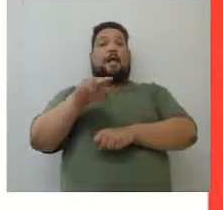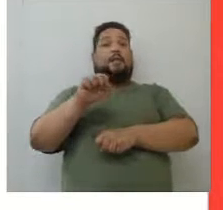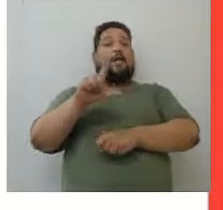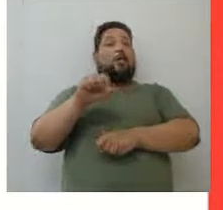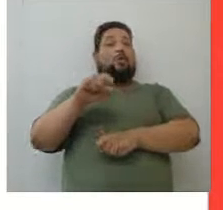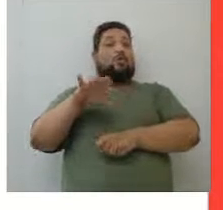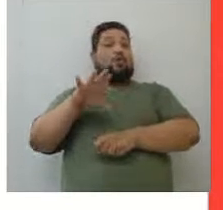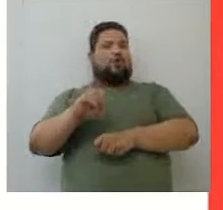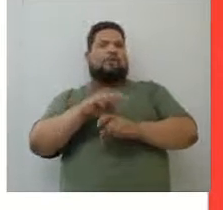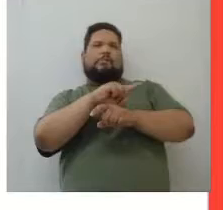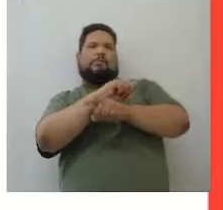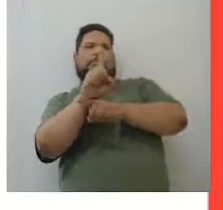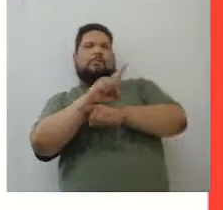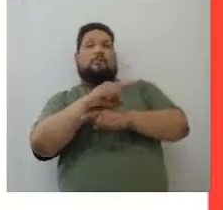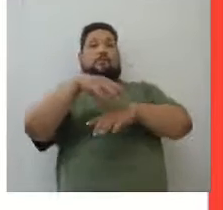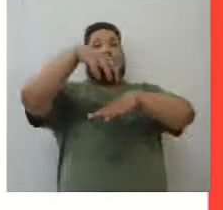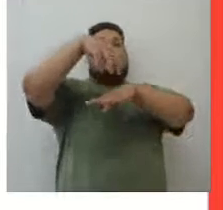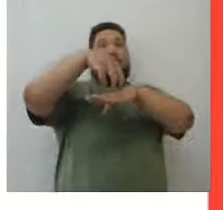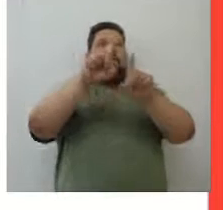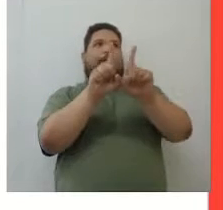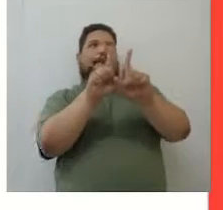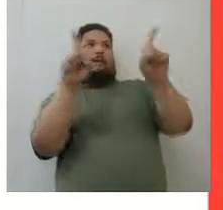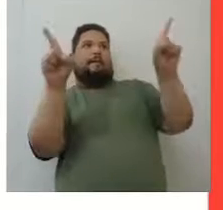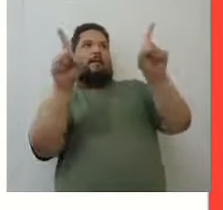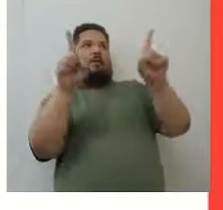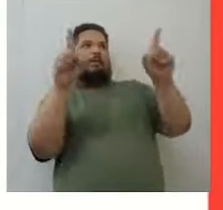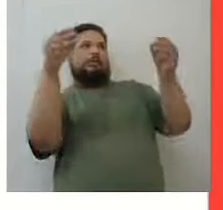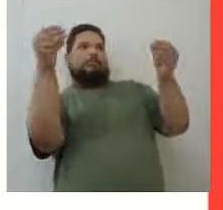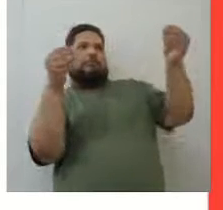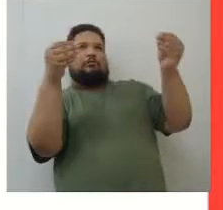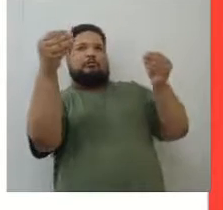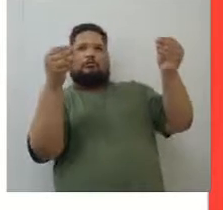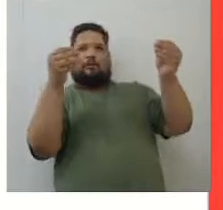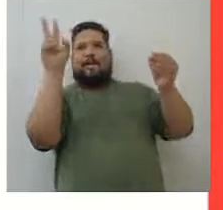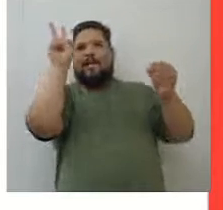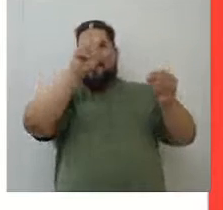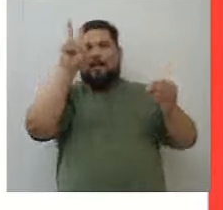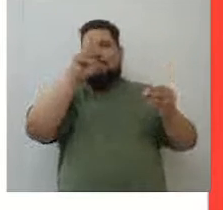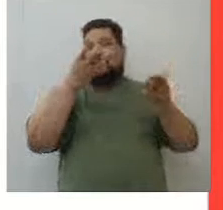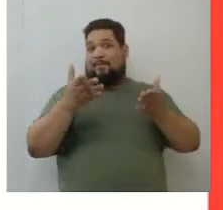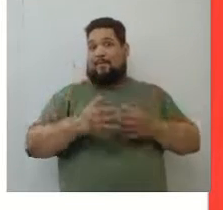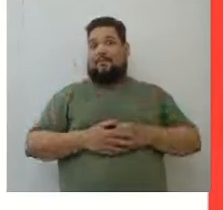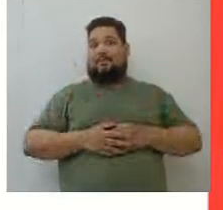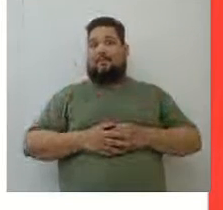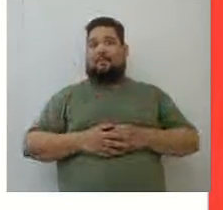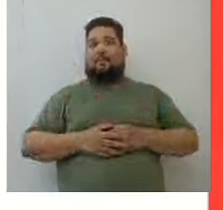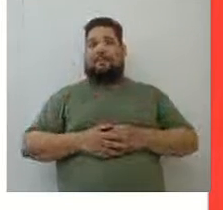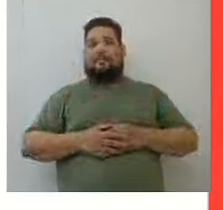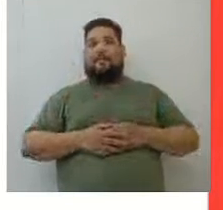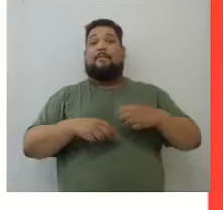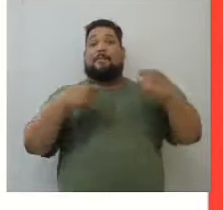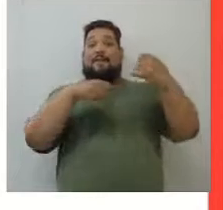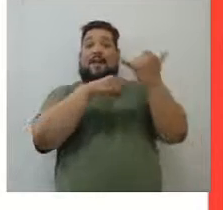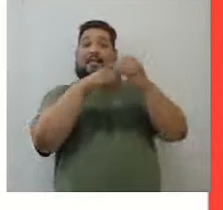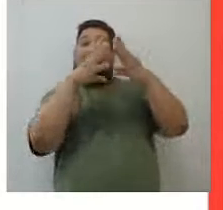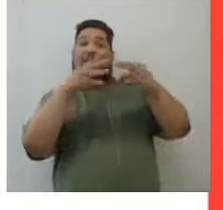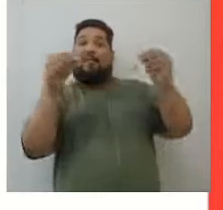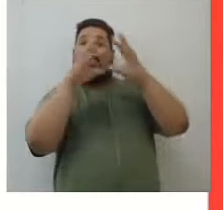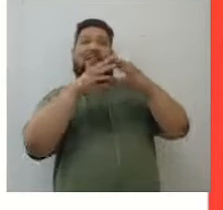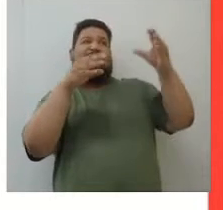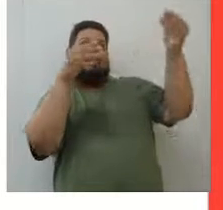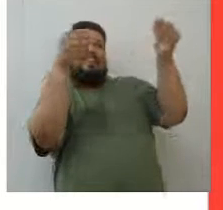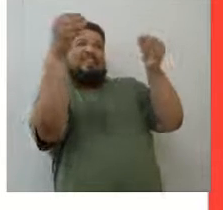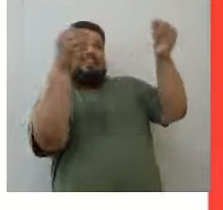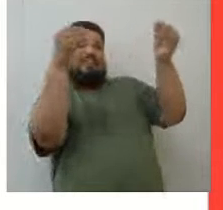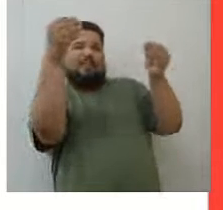antena, aquela frequência, ela botava aquele bombrilzinho. Não sei se vocês chegaram a colocar o bombrilzinho, eu coloquei, tá, gente? Bombril na antena da televisão para pegar direitinho,